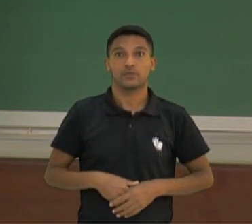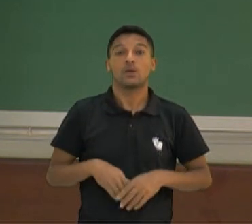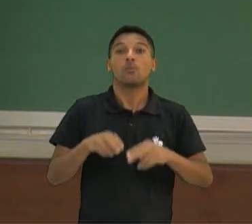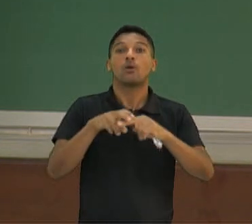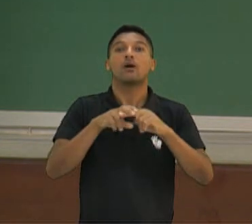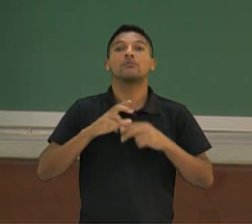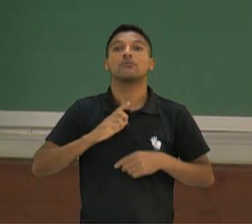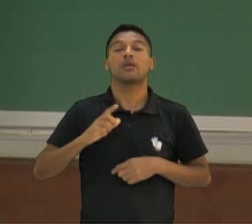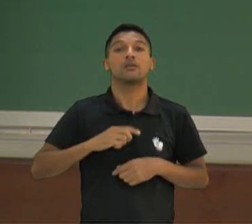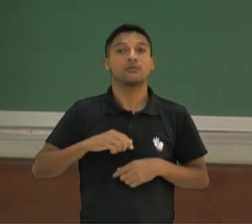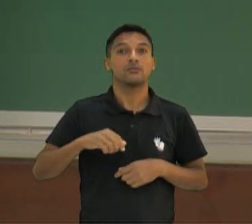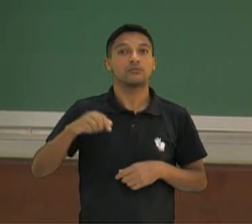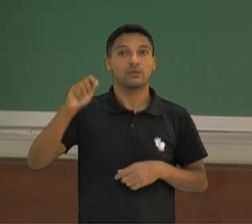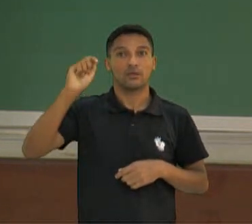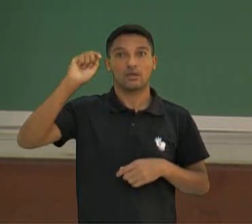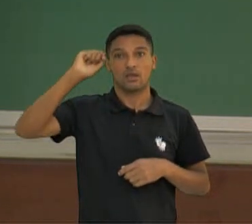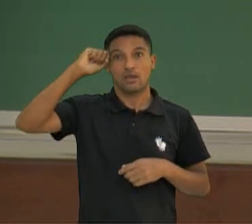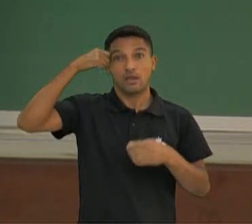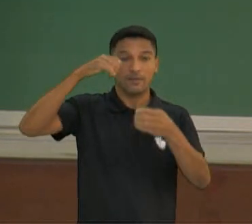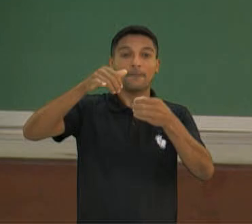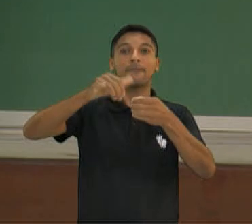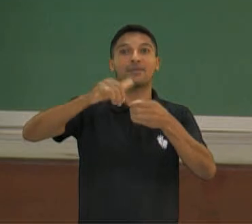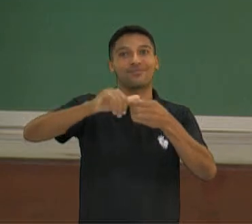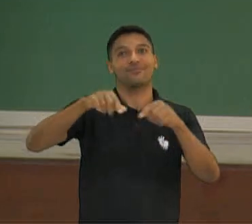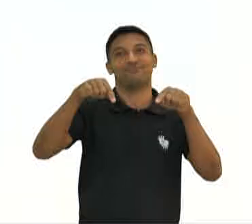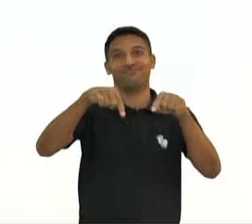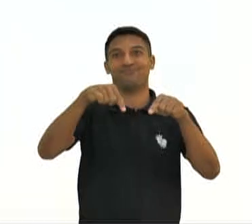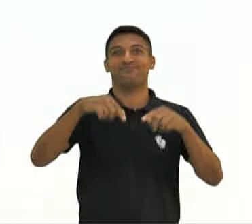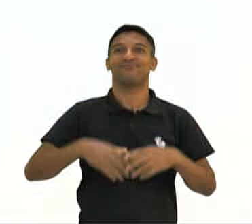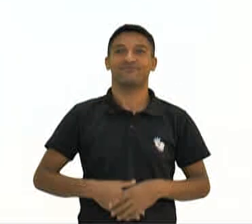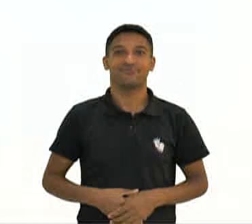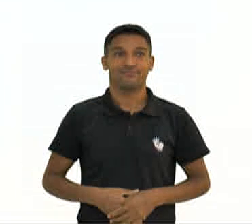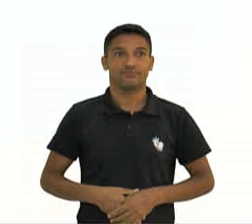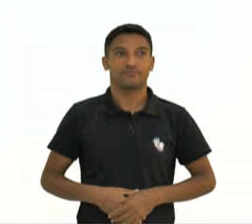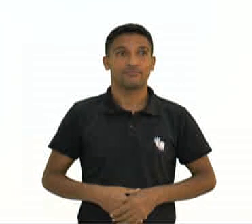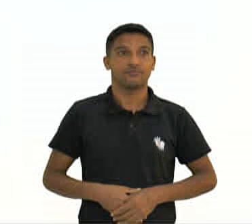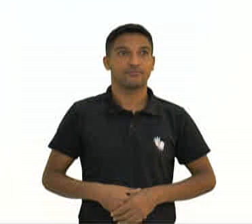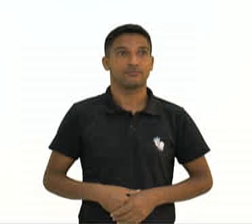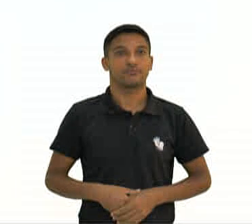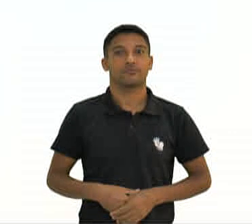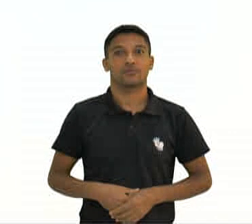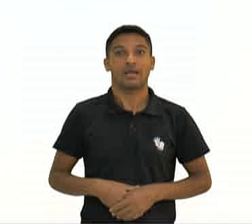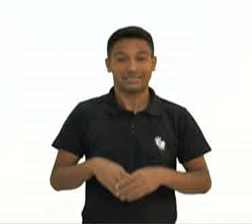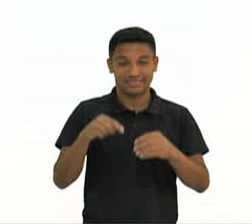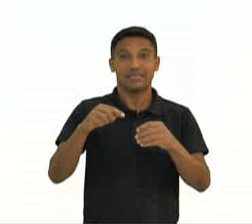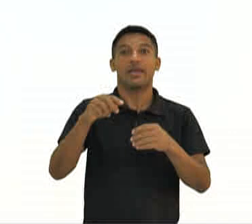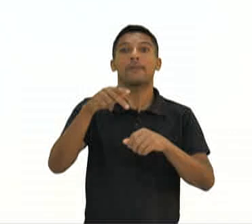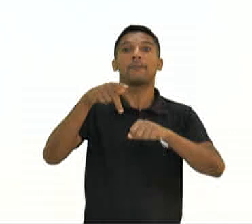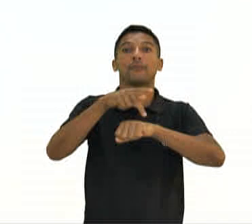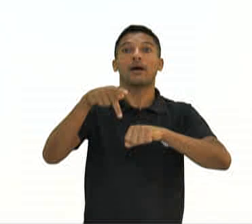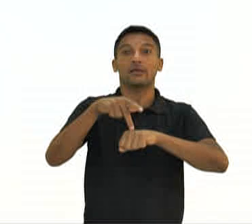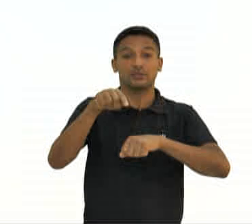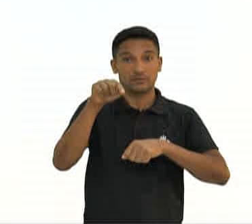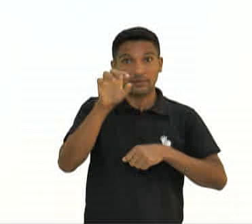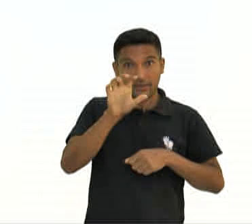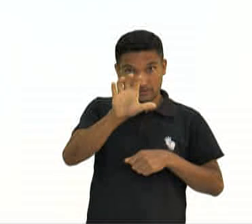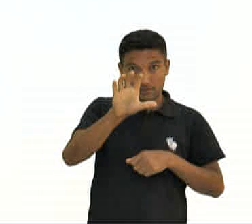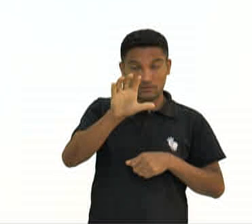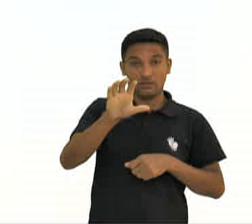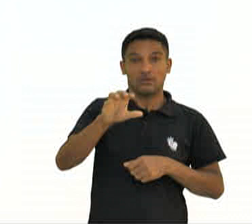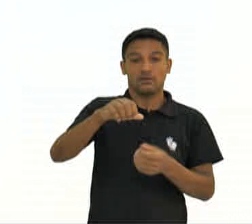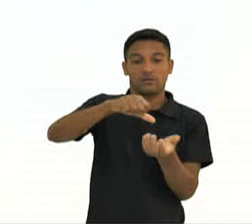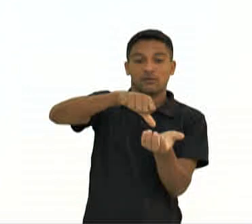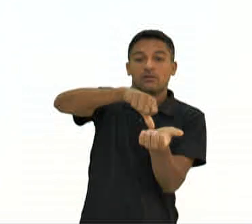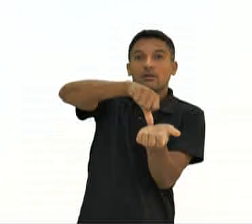né, e derivados. A região é composta por aqueles países, Cazaquistão, Uzbequistão, todos que ali estão.